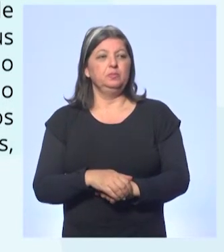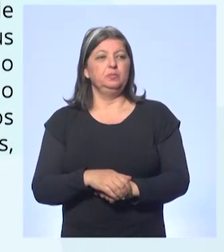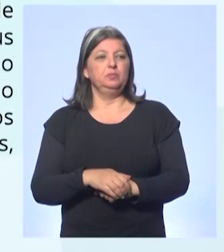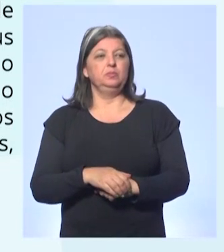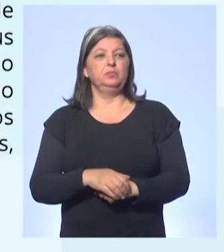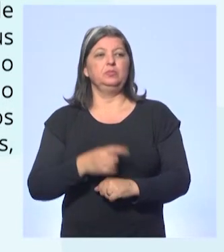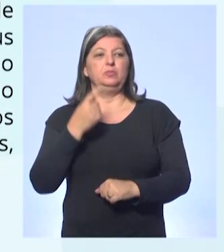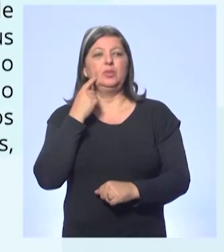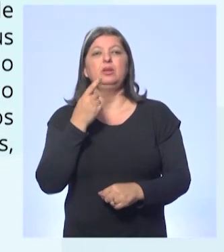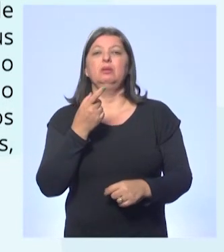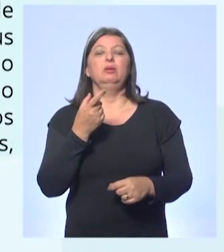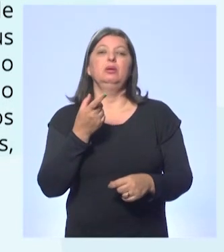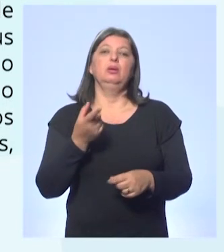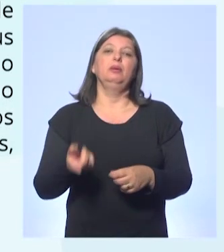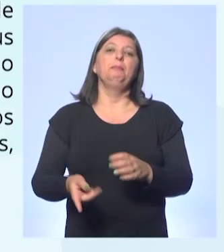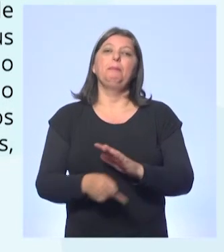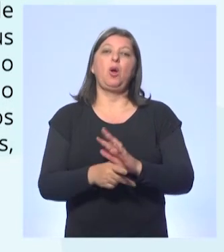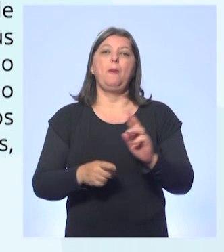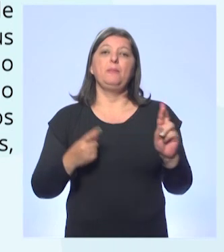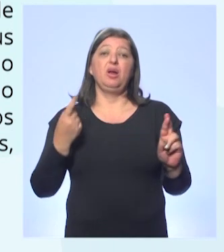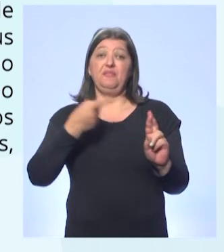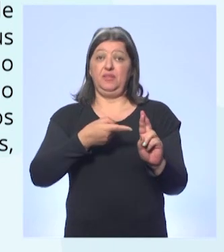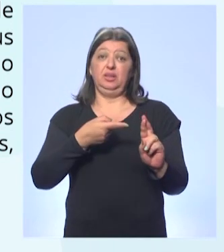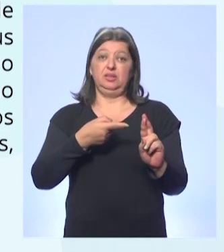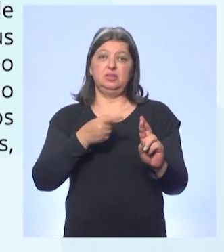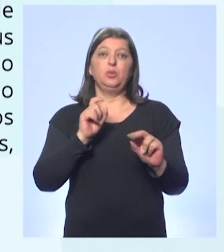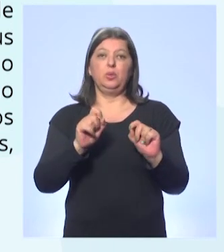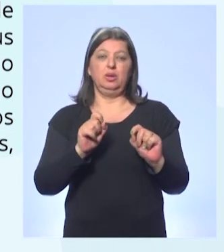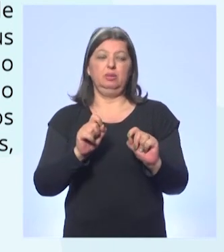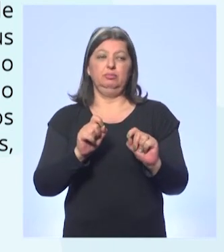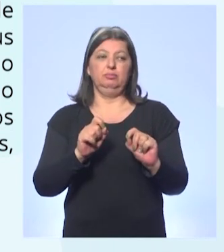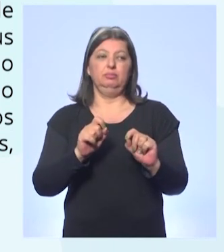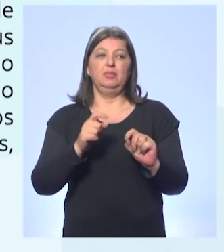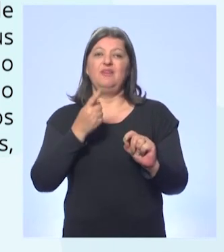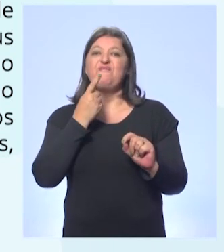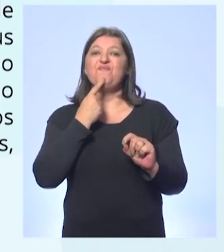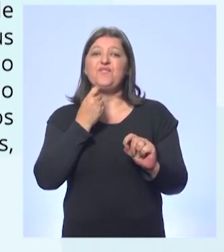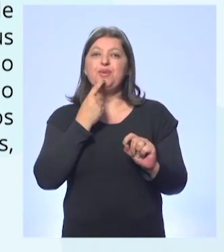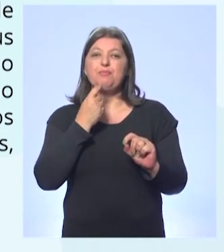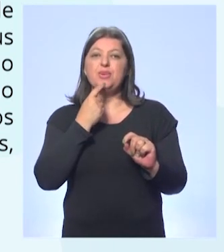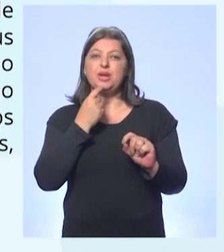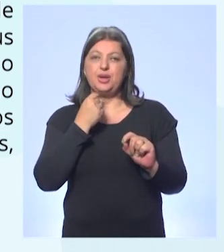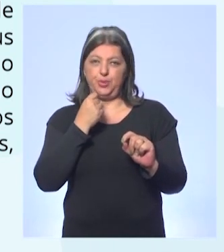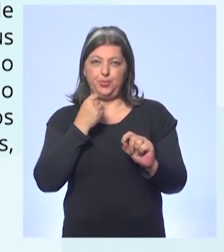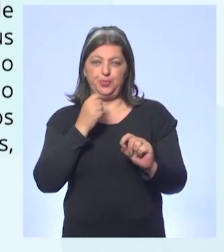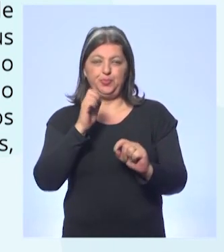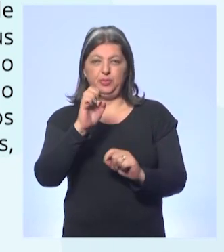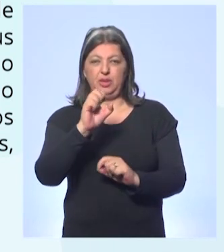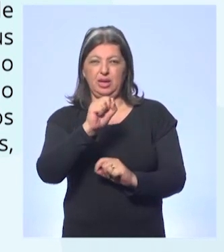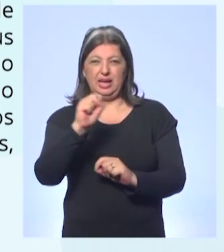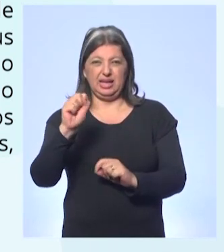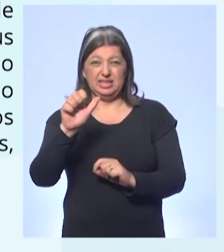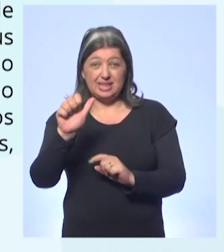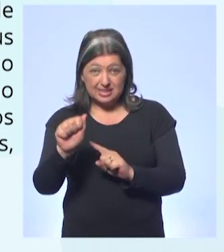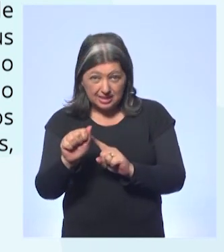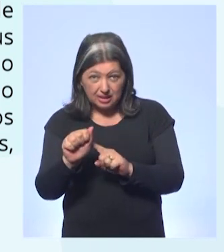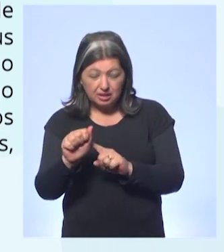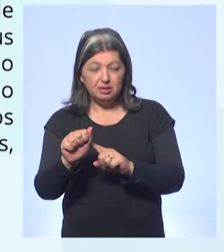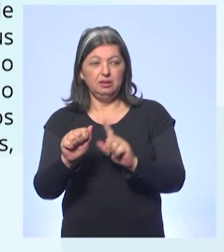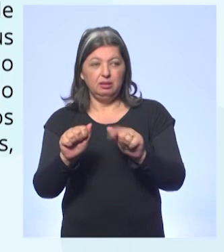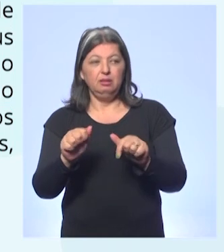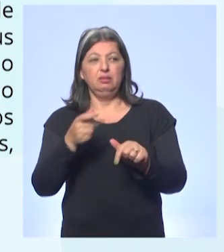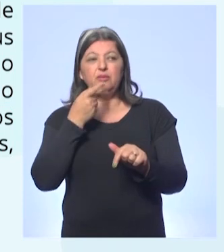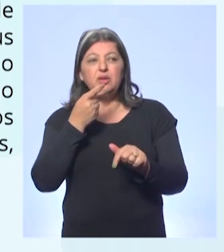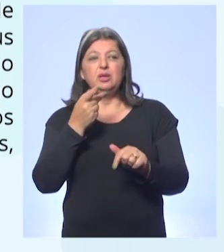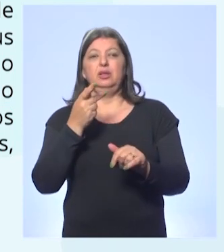de retomada, né, de referência, estão em vermelho. A gente tem essa, né, que está falando da internet.